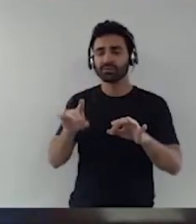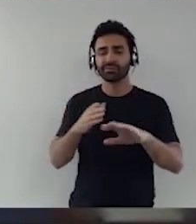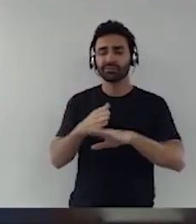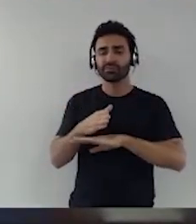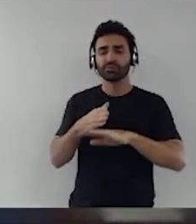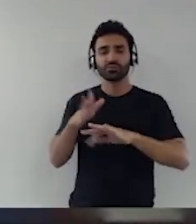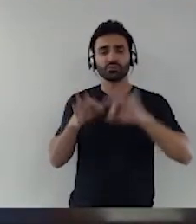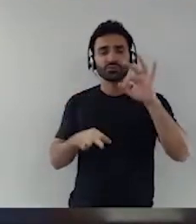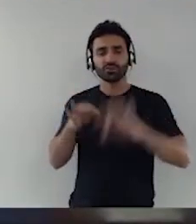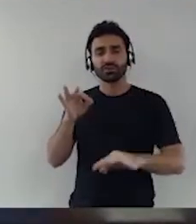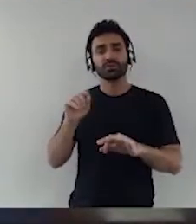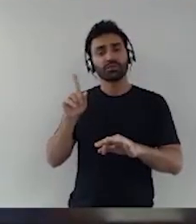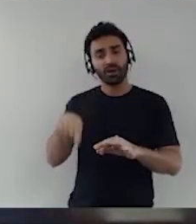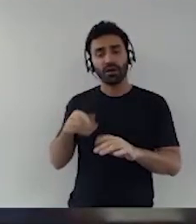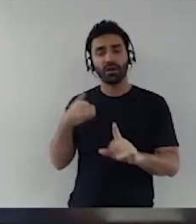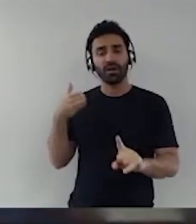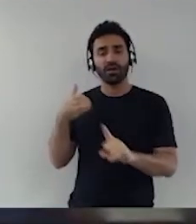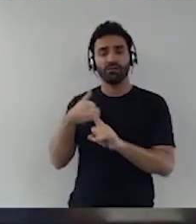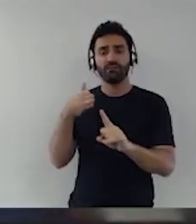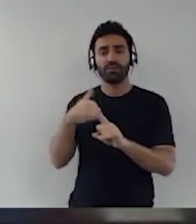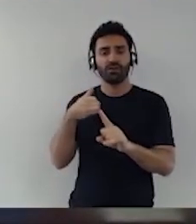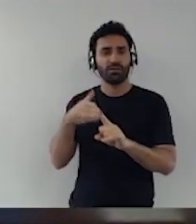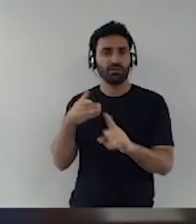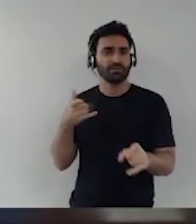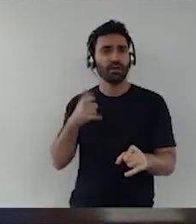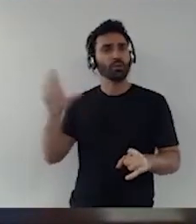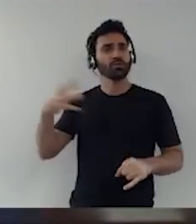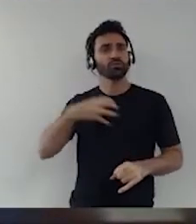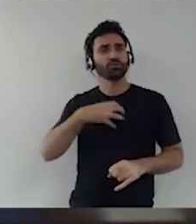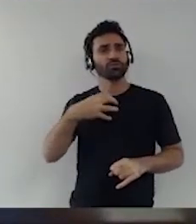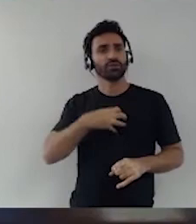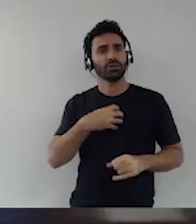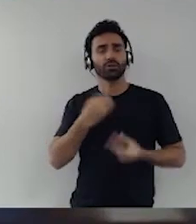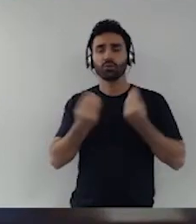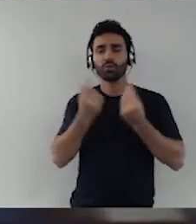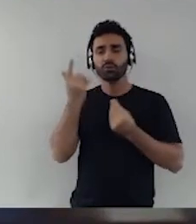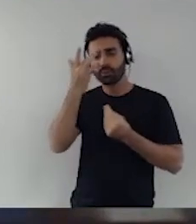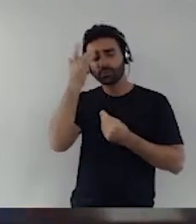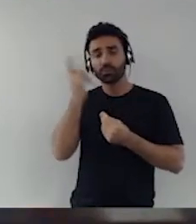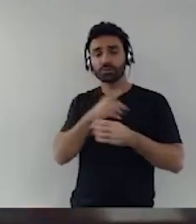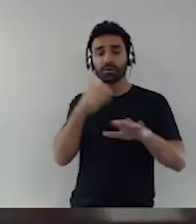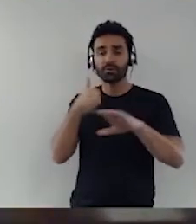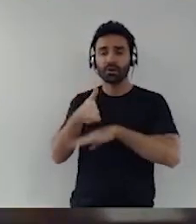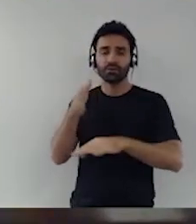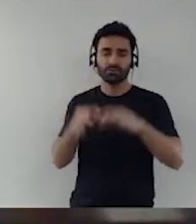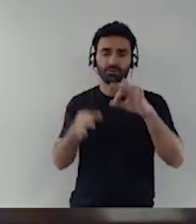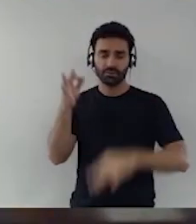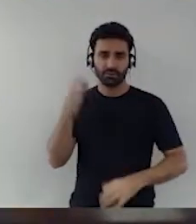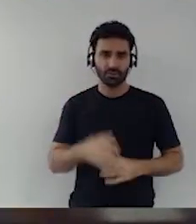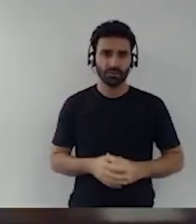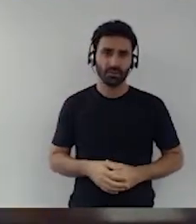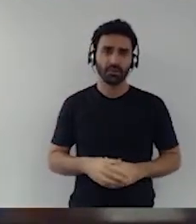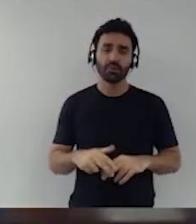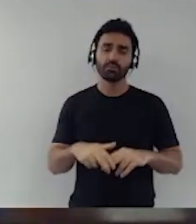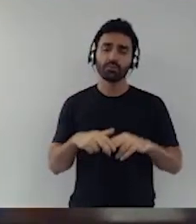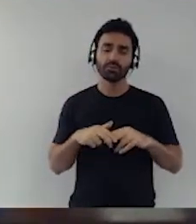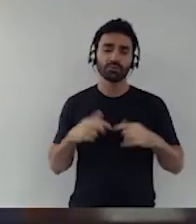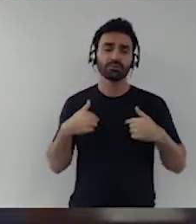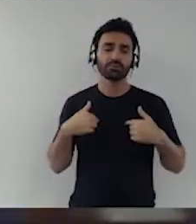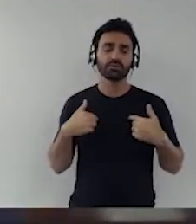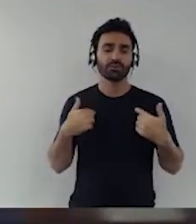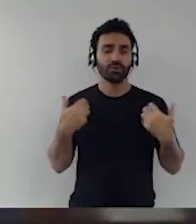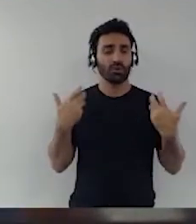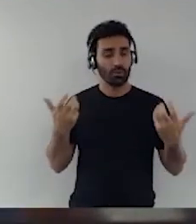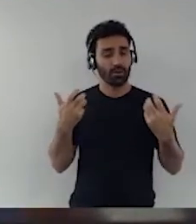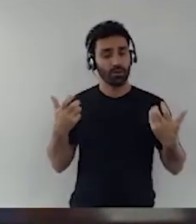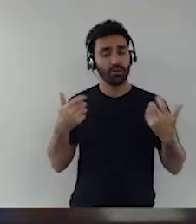uma referência em relação a outros modos de acesso à justiça. E aí, não há como fugir, e queria deixar